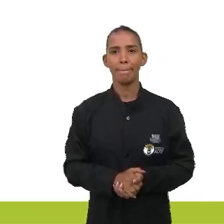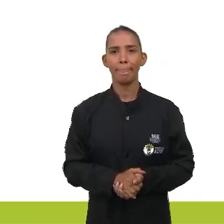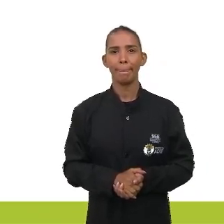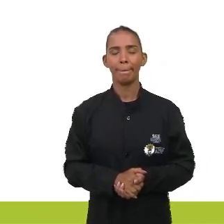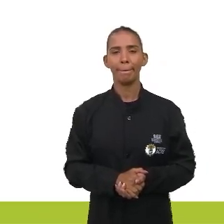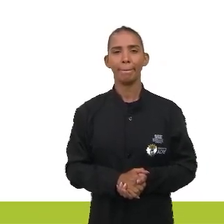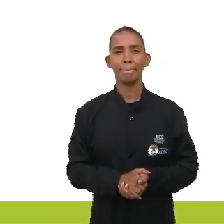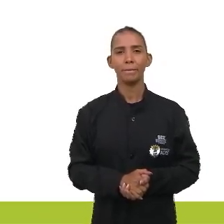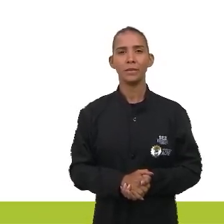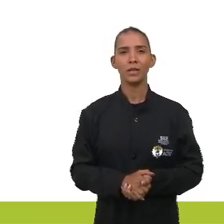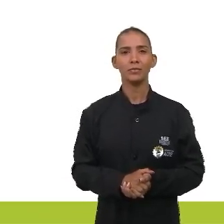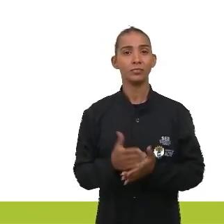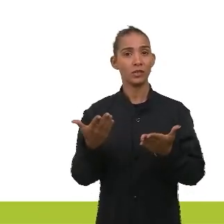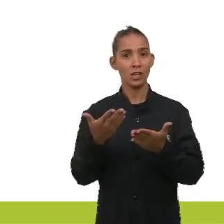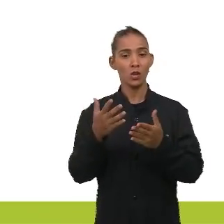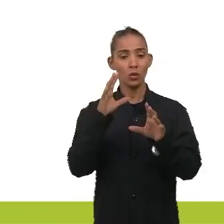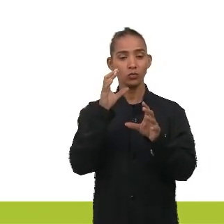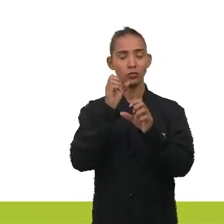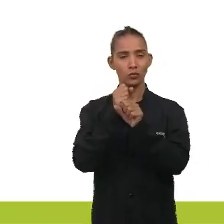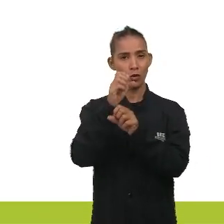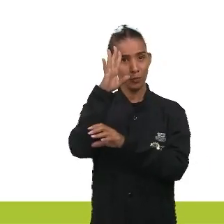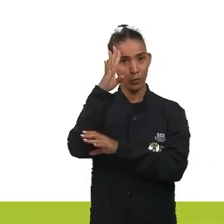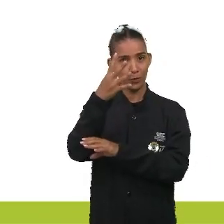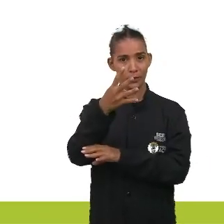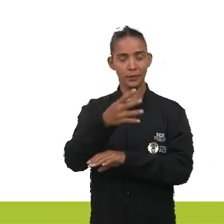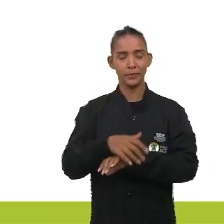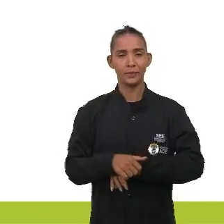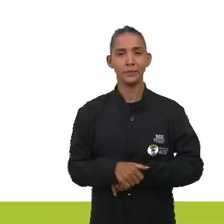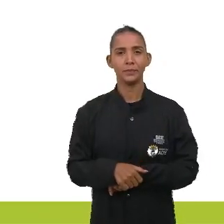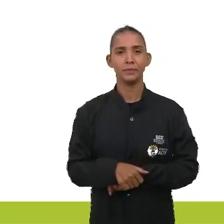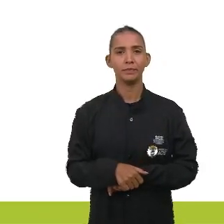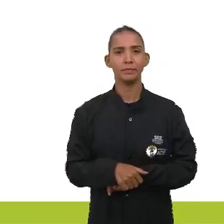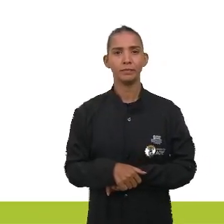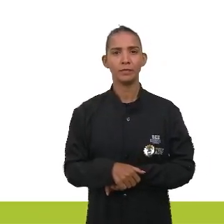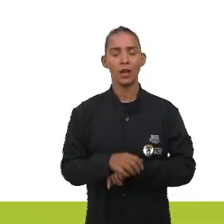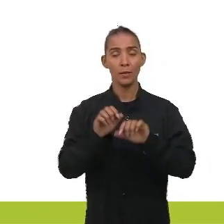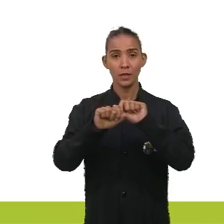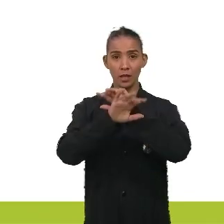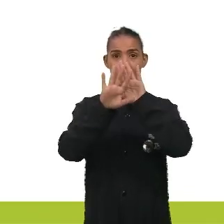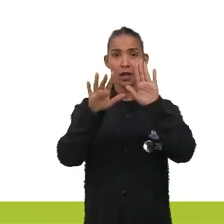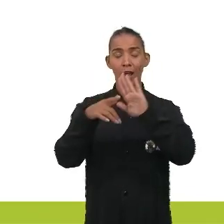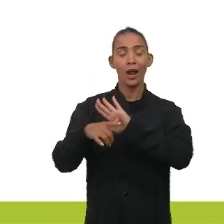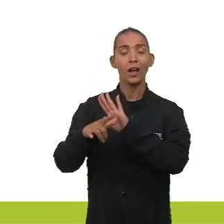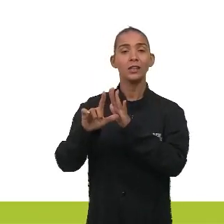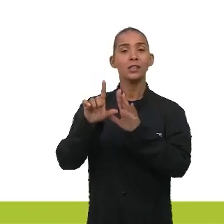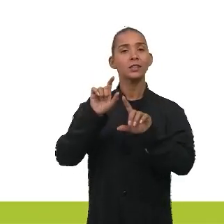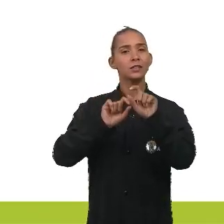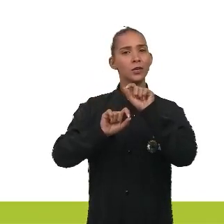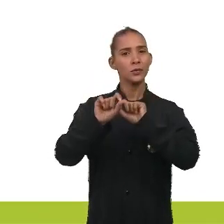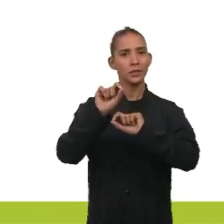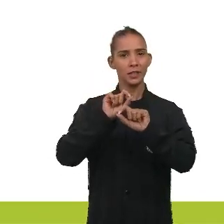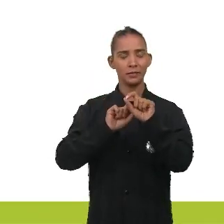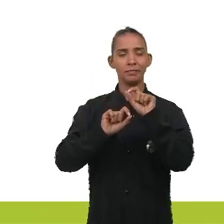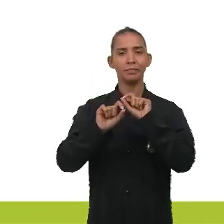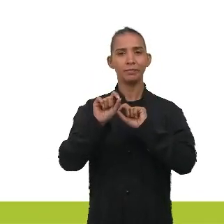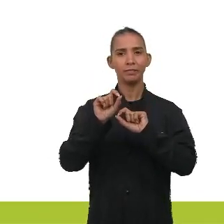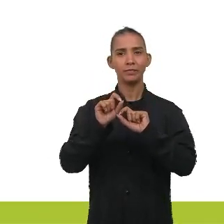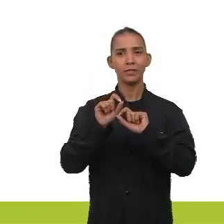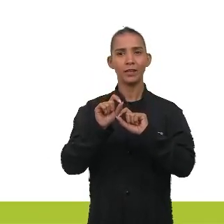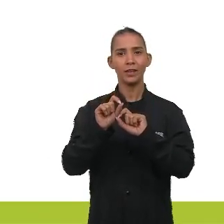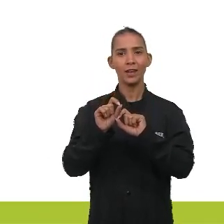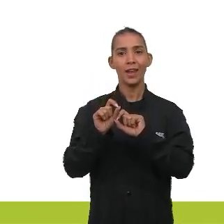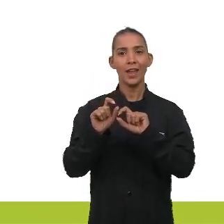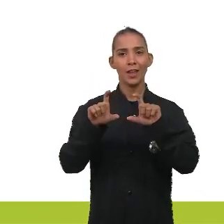é o seguinte, vamos fazer essas contas. Só para deixar claro, antes de resolver fazer essa conta aqui, isso é igual